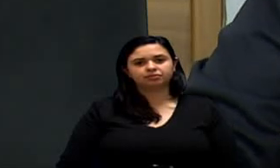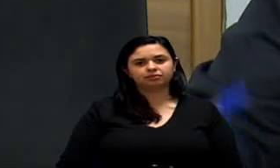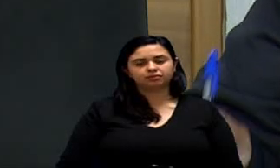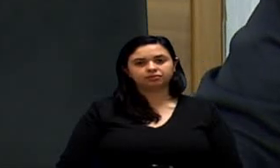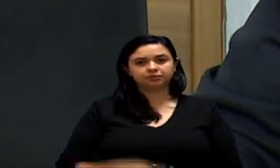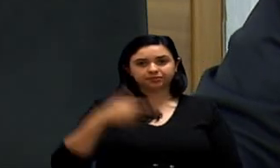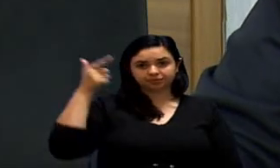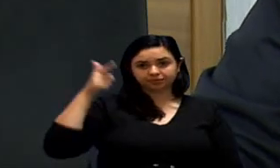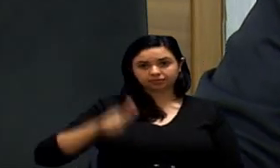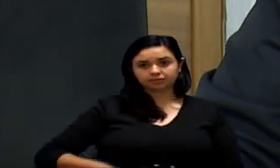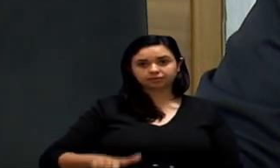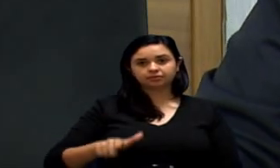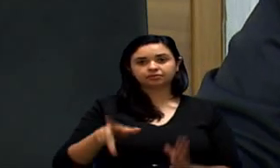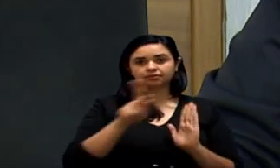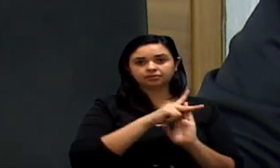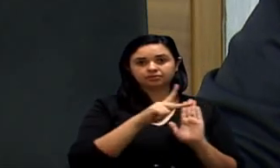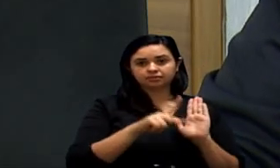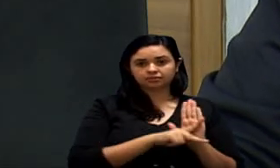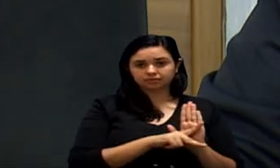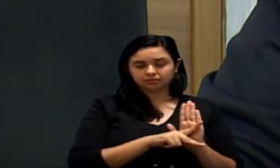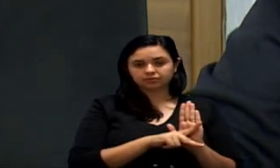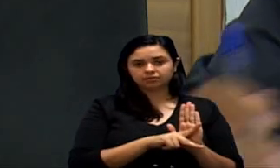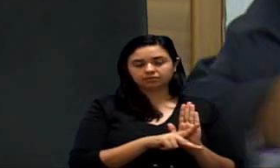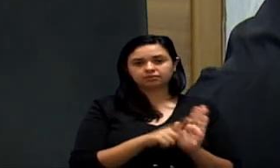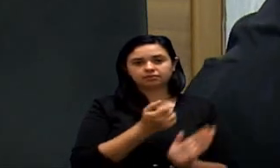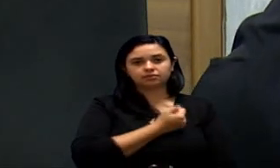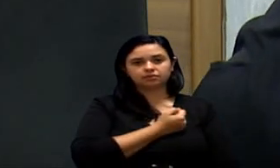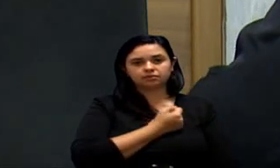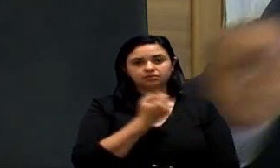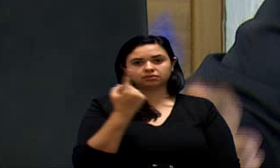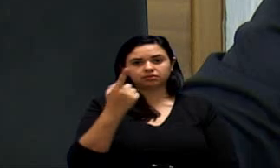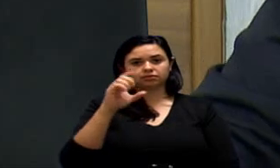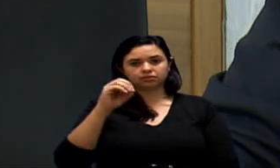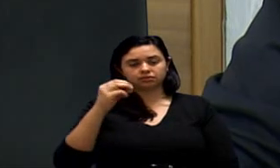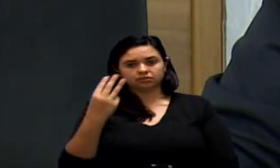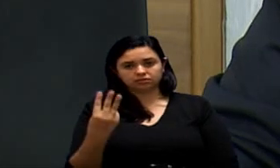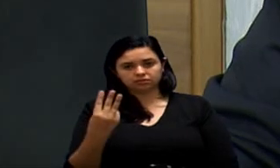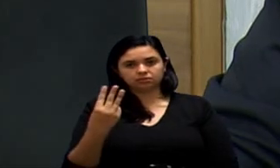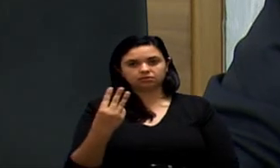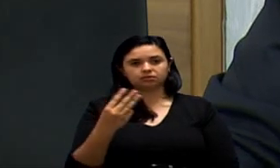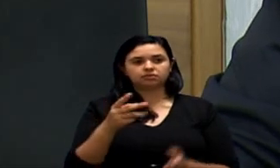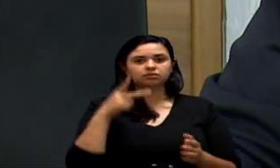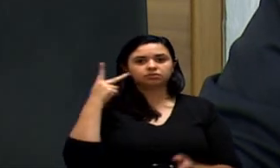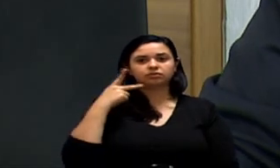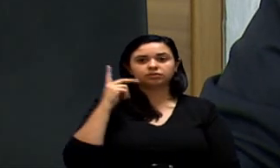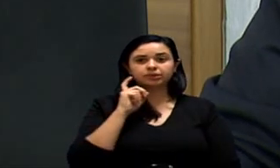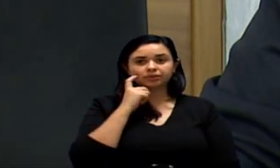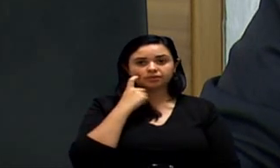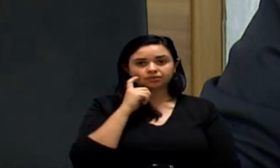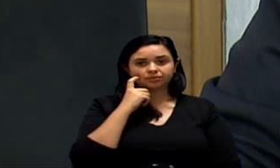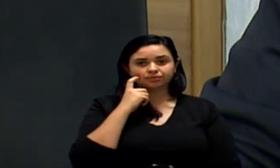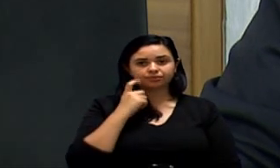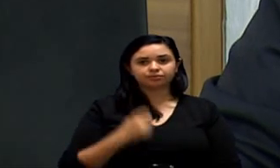O próximo projeto é o projeto 10323 do vereador Caio.